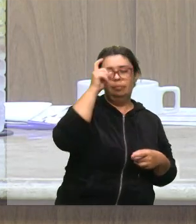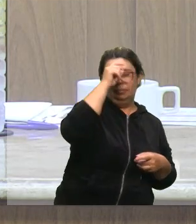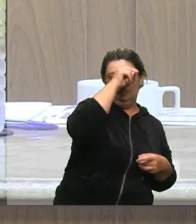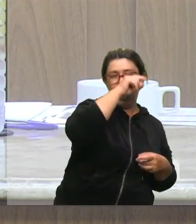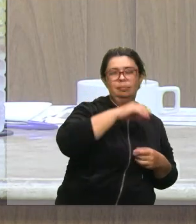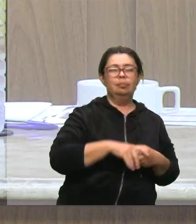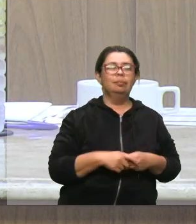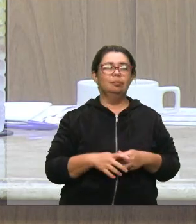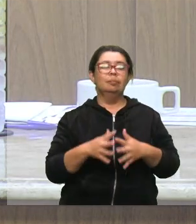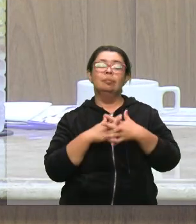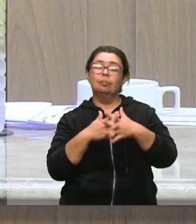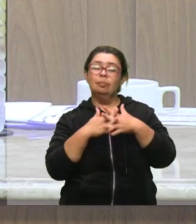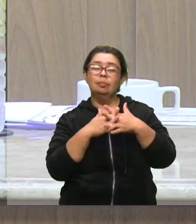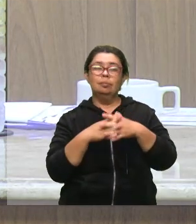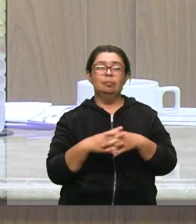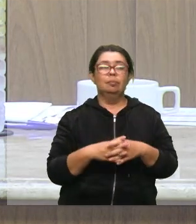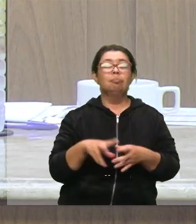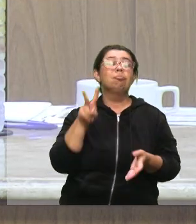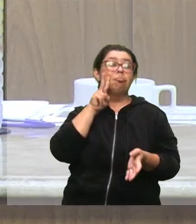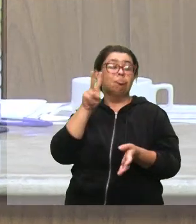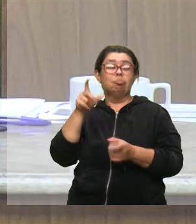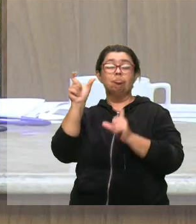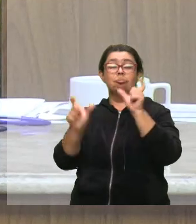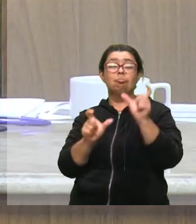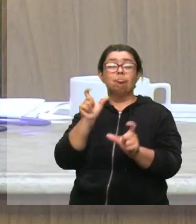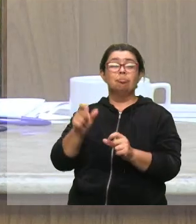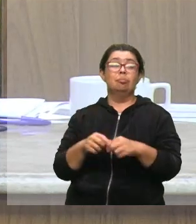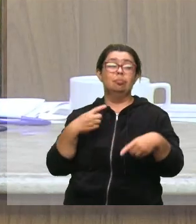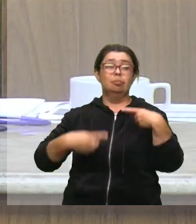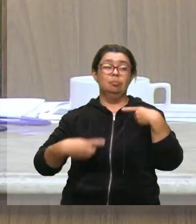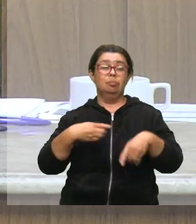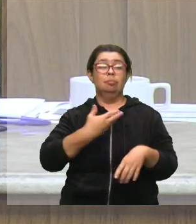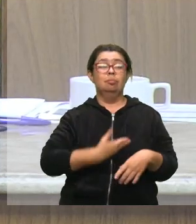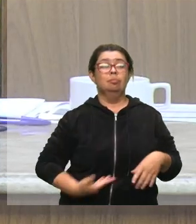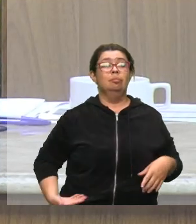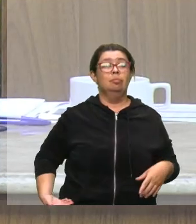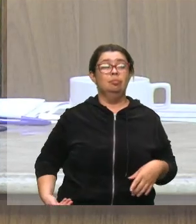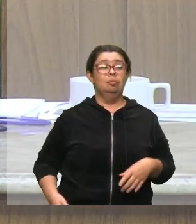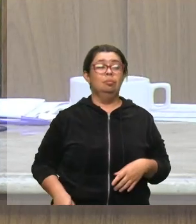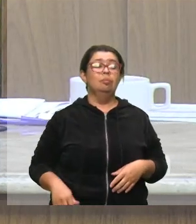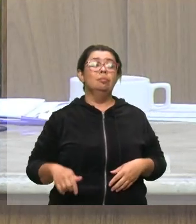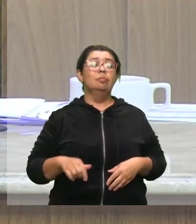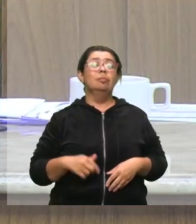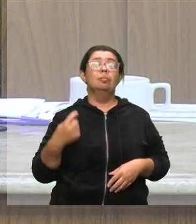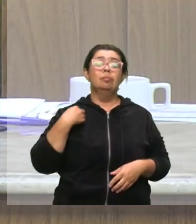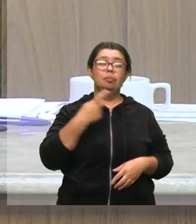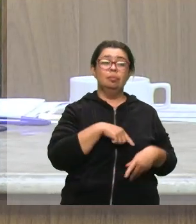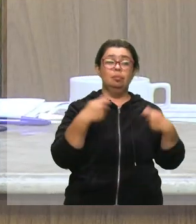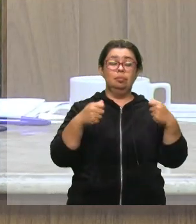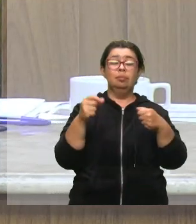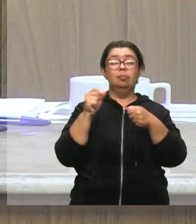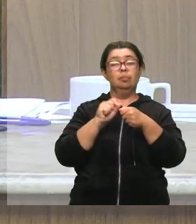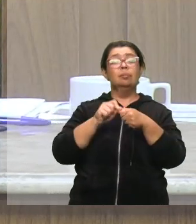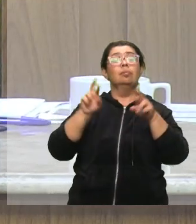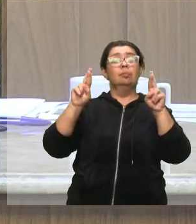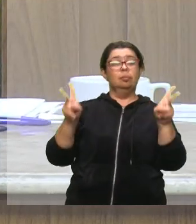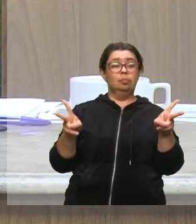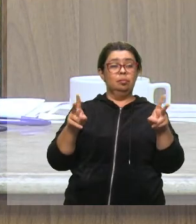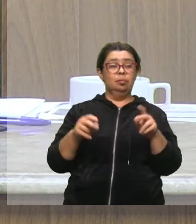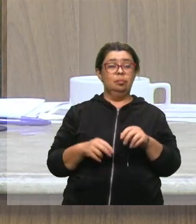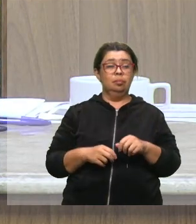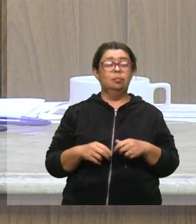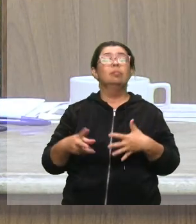é tentar complicar o olhar da população sobre as políticas públicas. Eu acho que é justamente o inverso que a gente tem que fazer, simplificar, ser